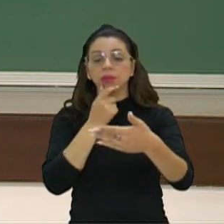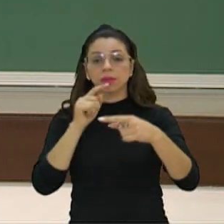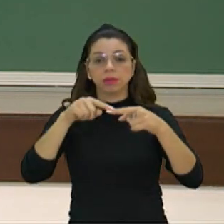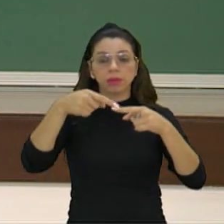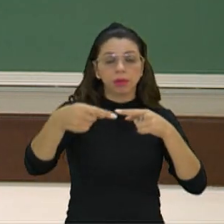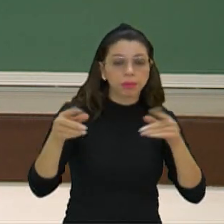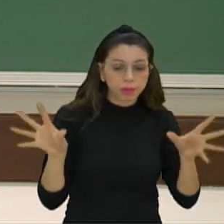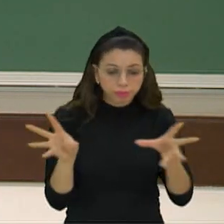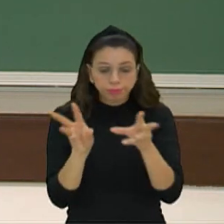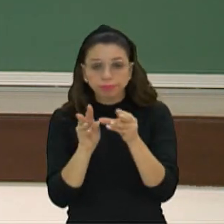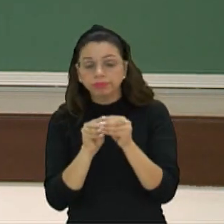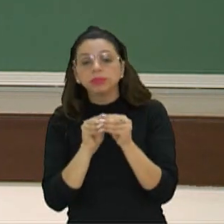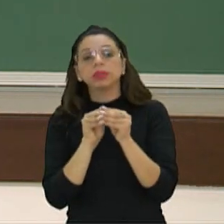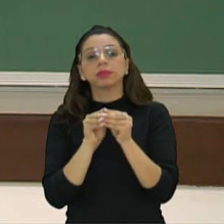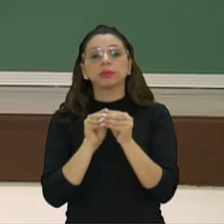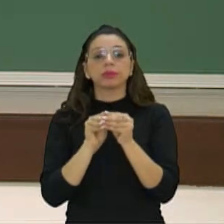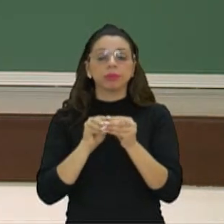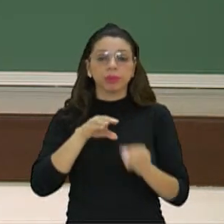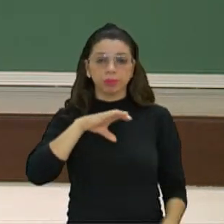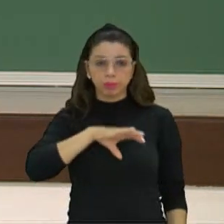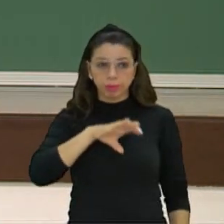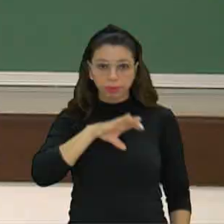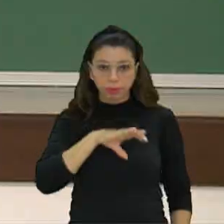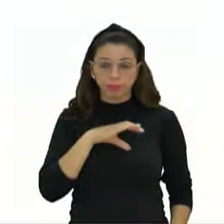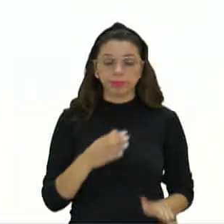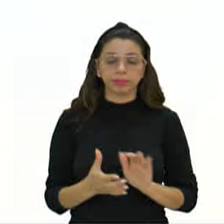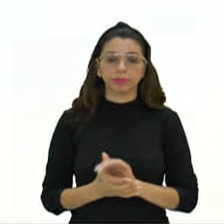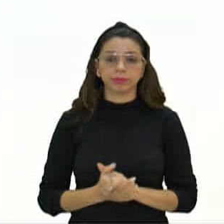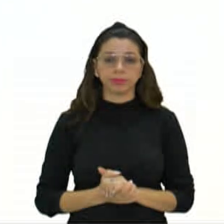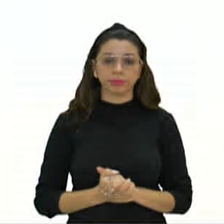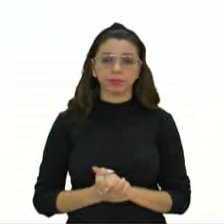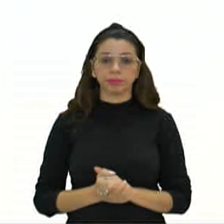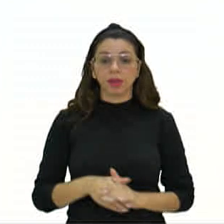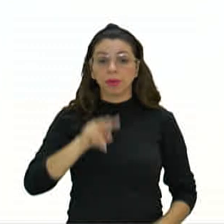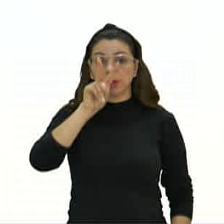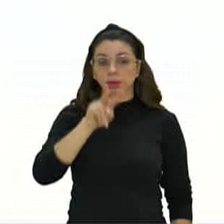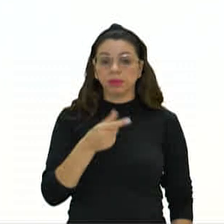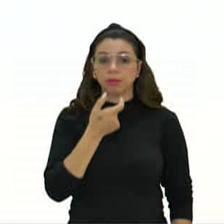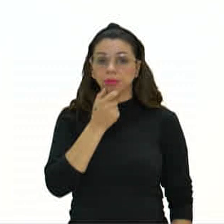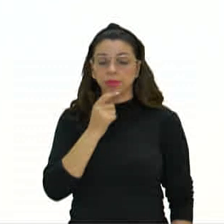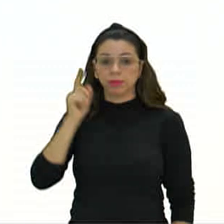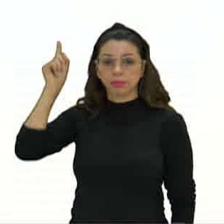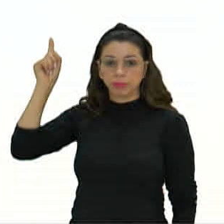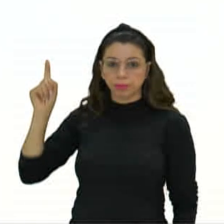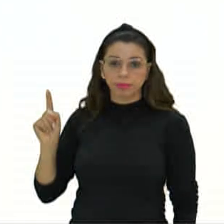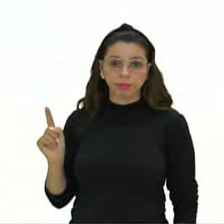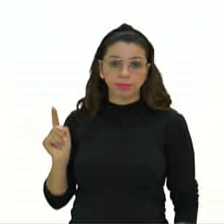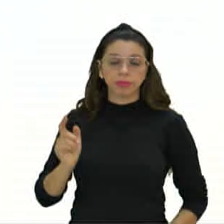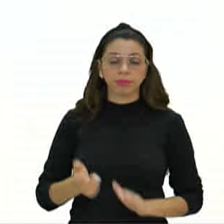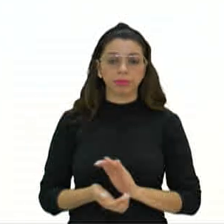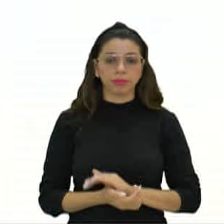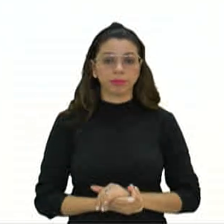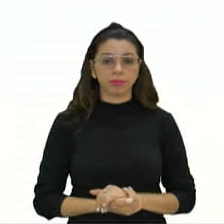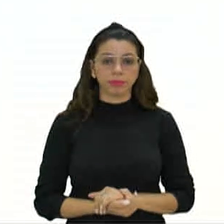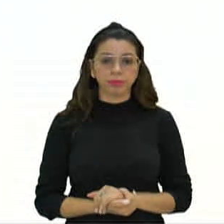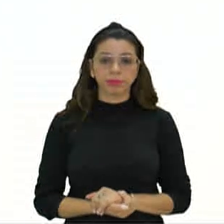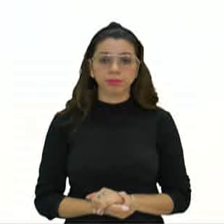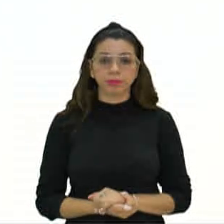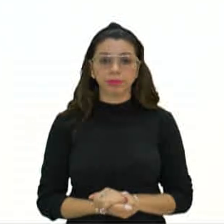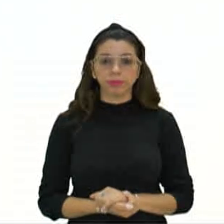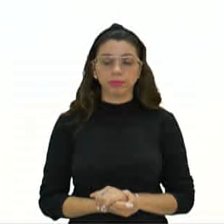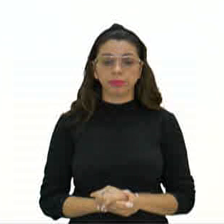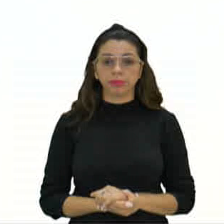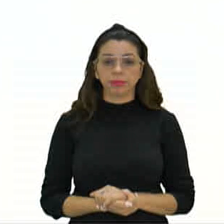aquele apanhado em português para vocês. Bora lá. O título é The Imperial City,